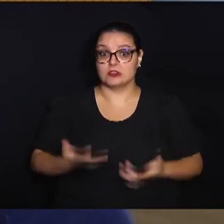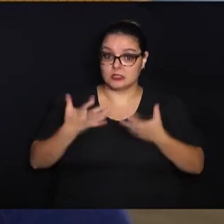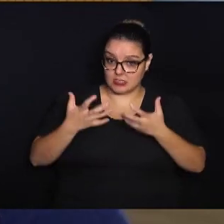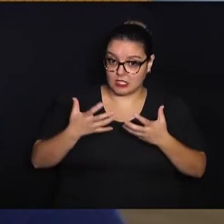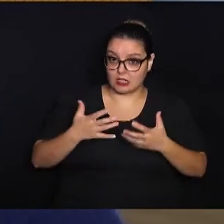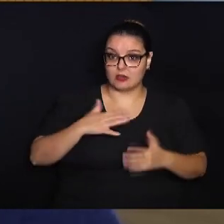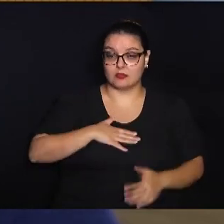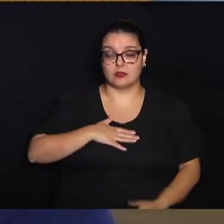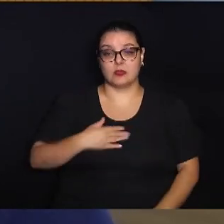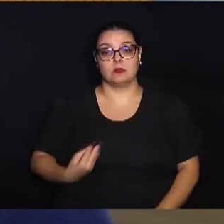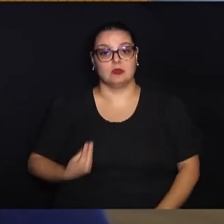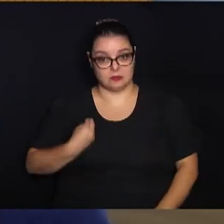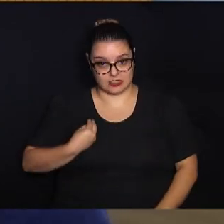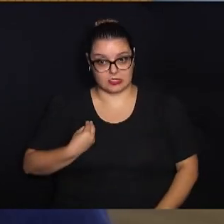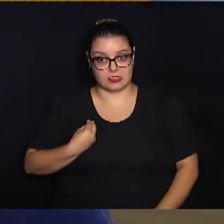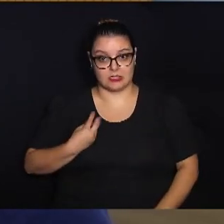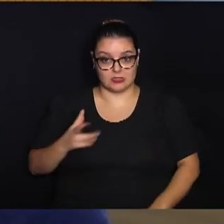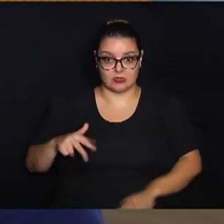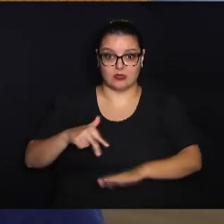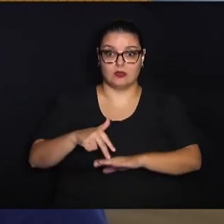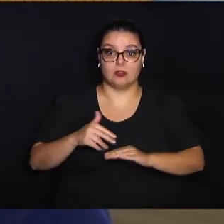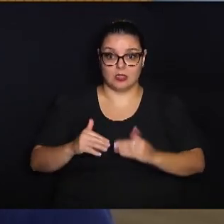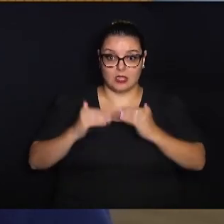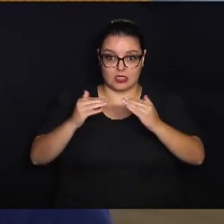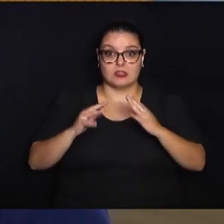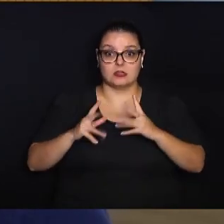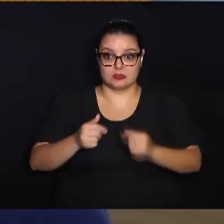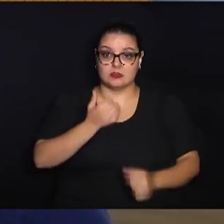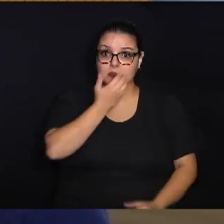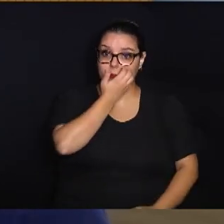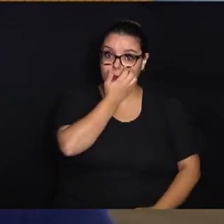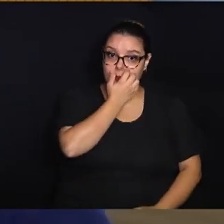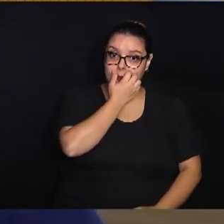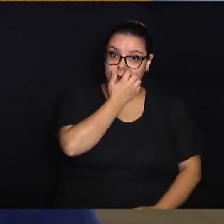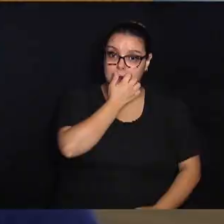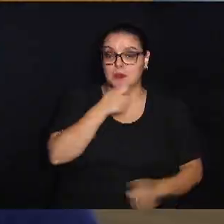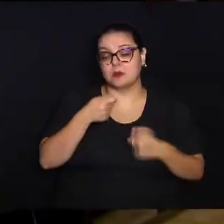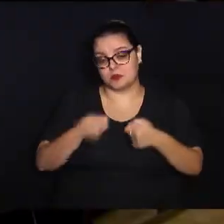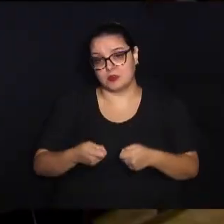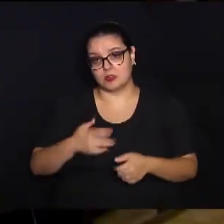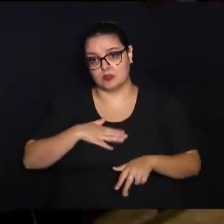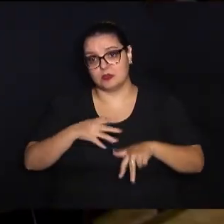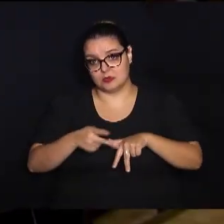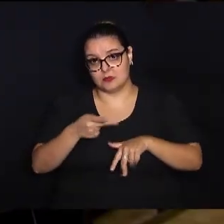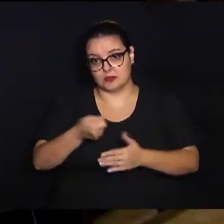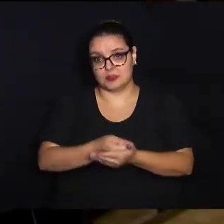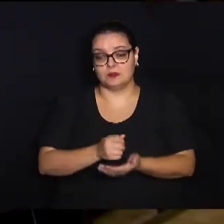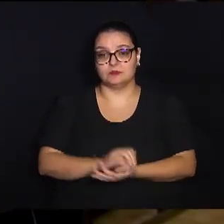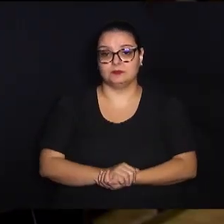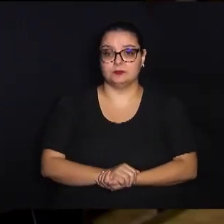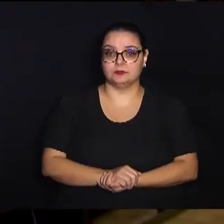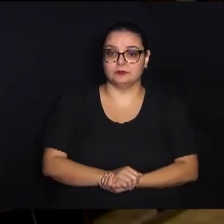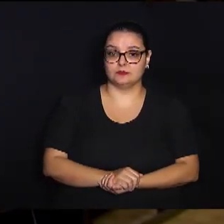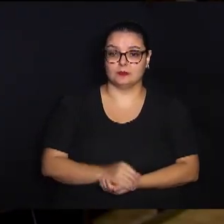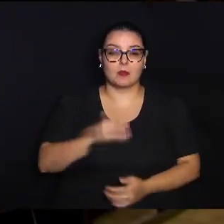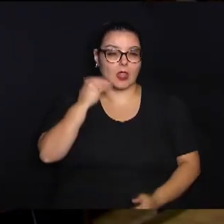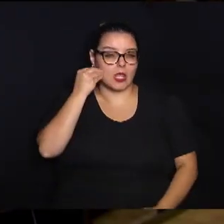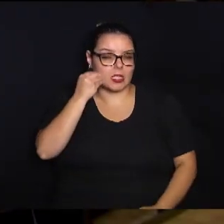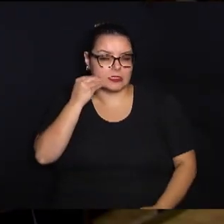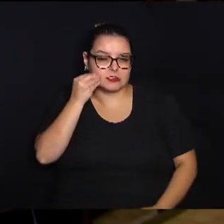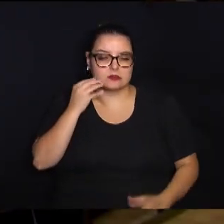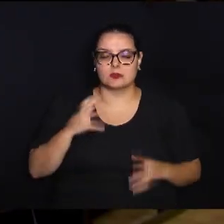que eu venho aqui e eu vou tentar acima de tudo concretizar a minha palavra. Essa experiência